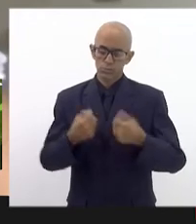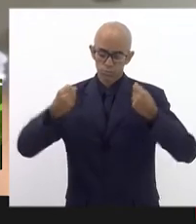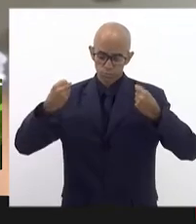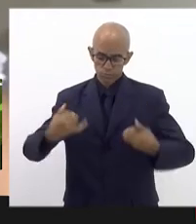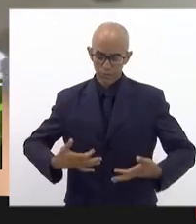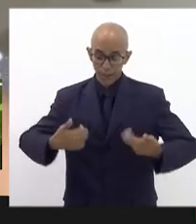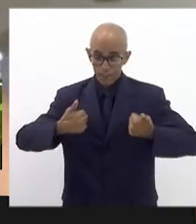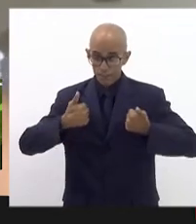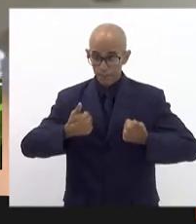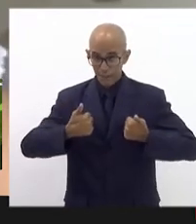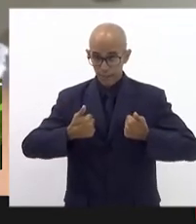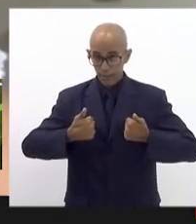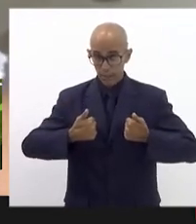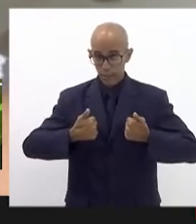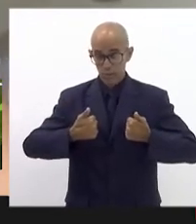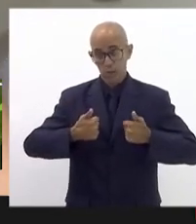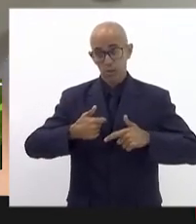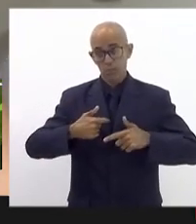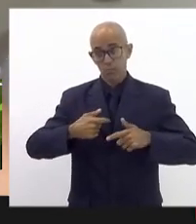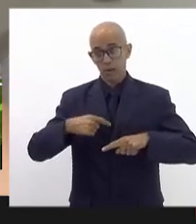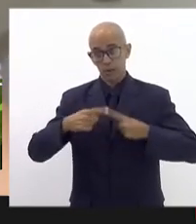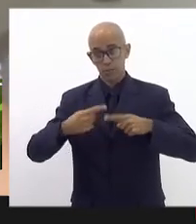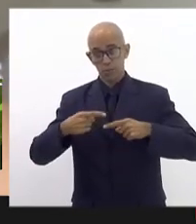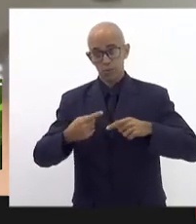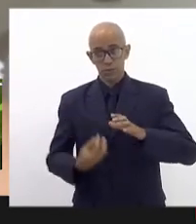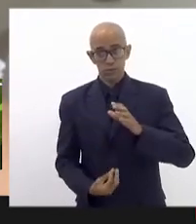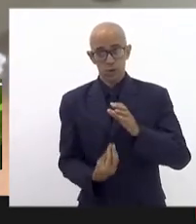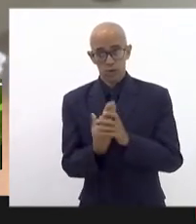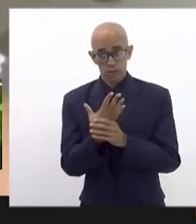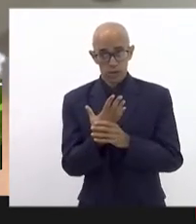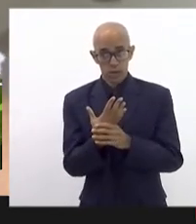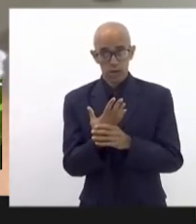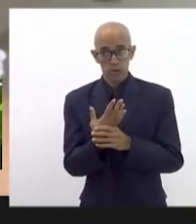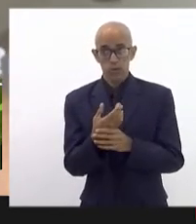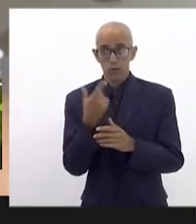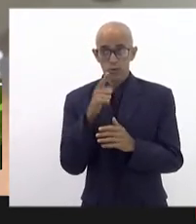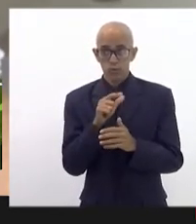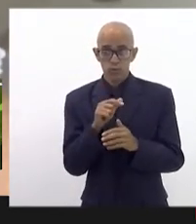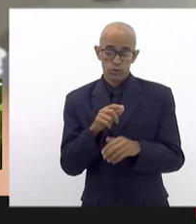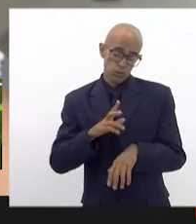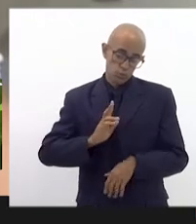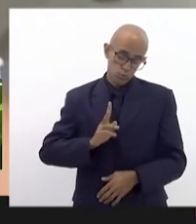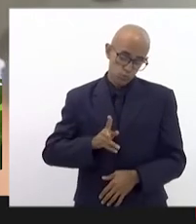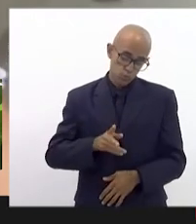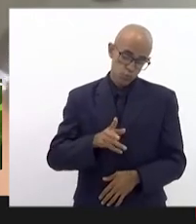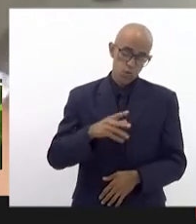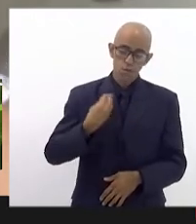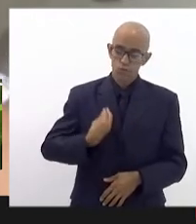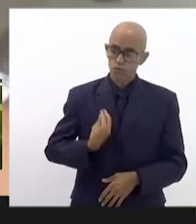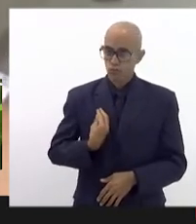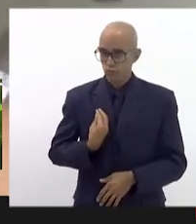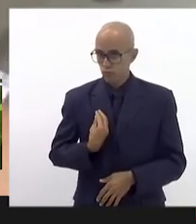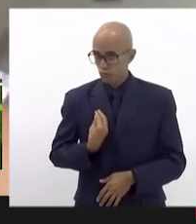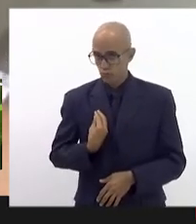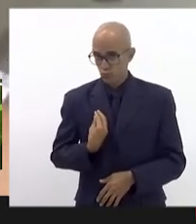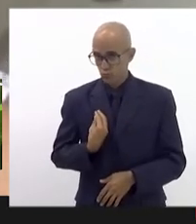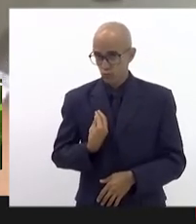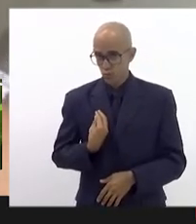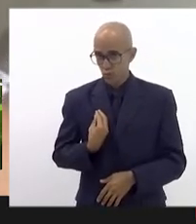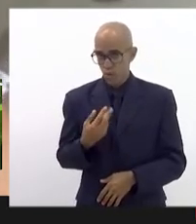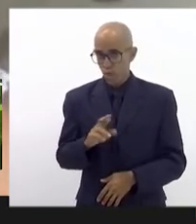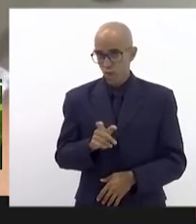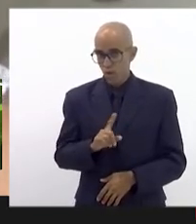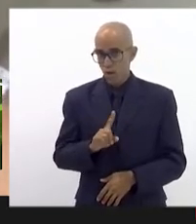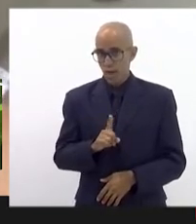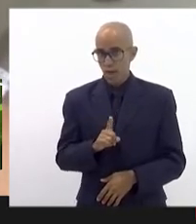bem para que ele seja criado e que ele possa sobreviver, não fique à